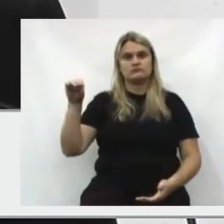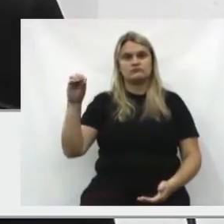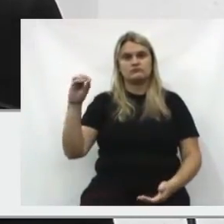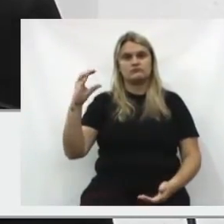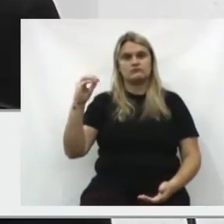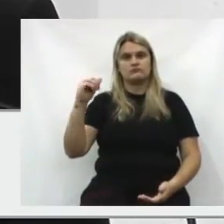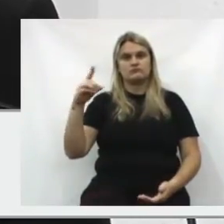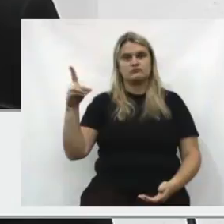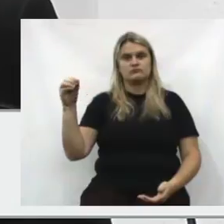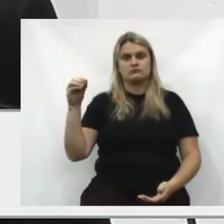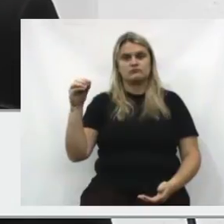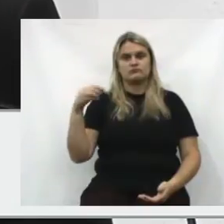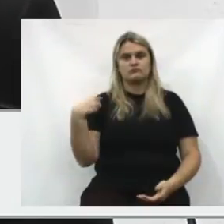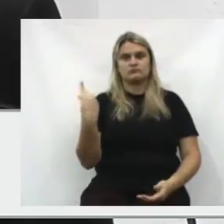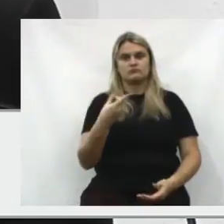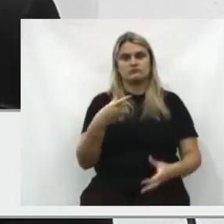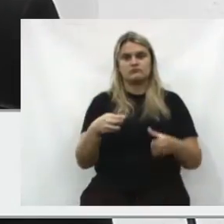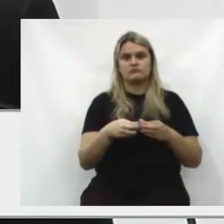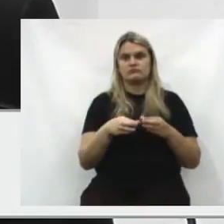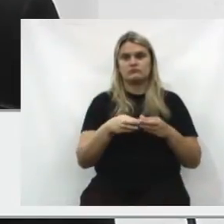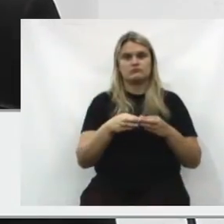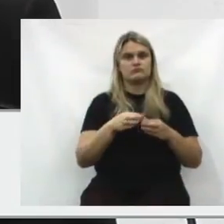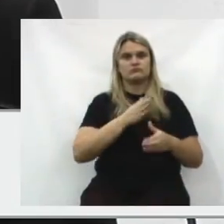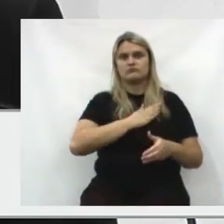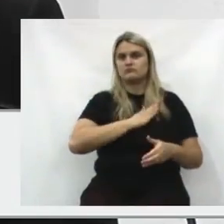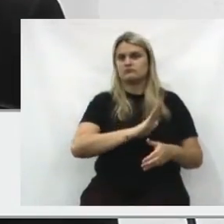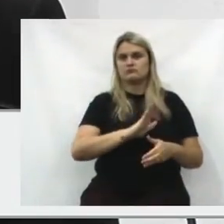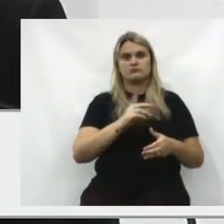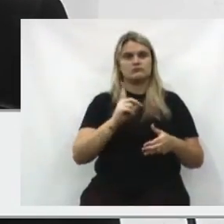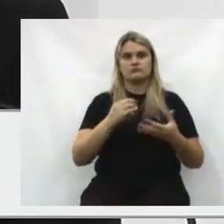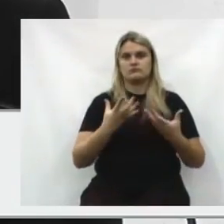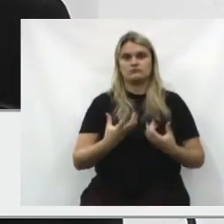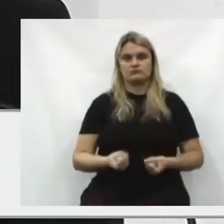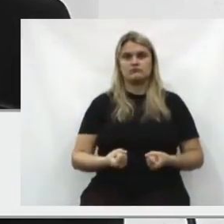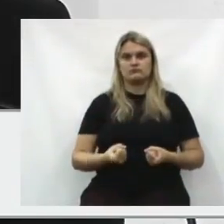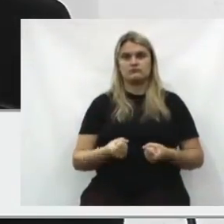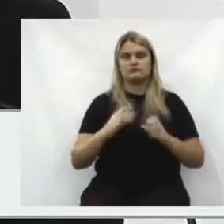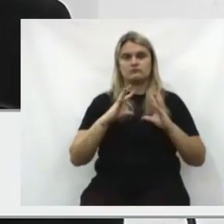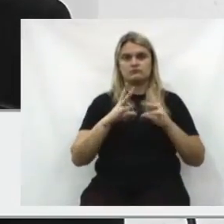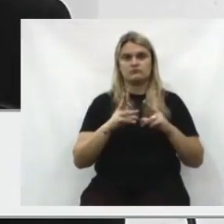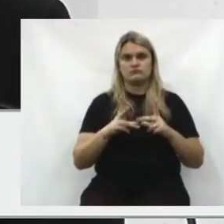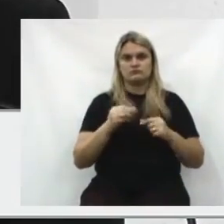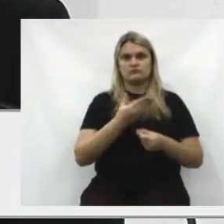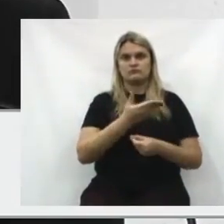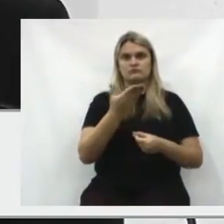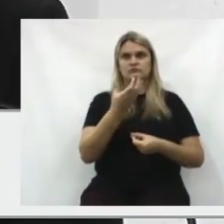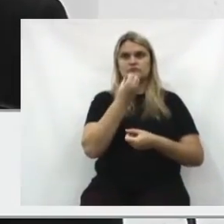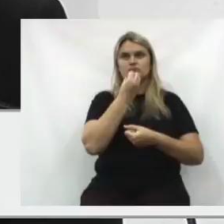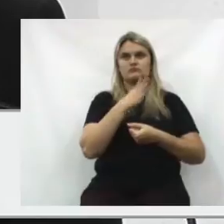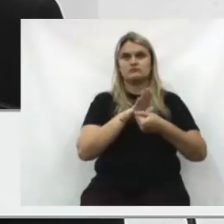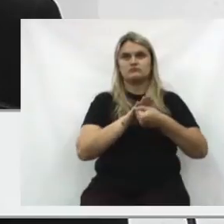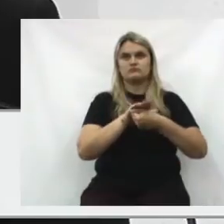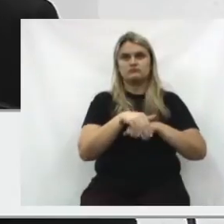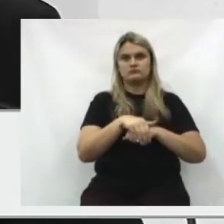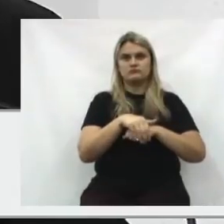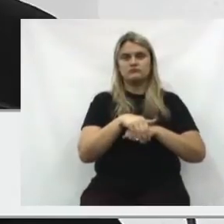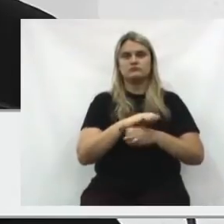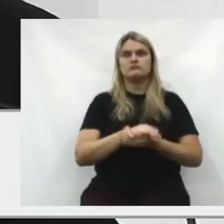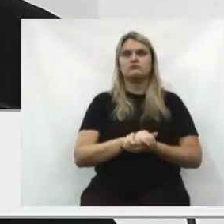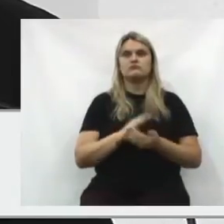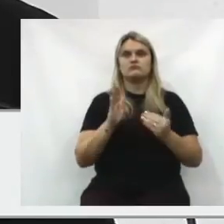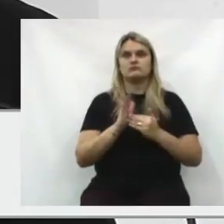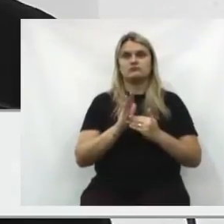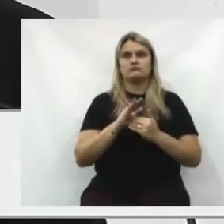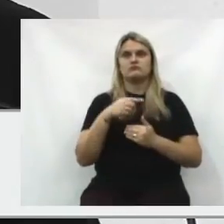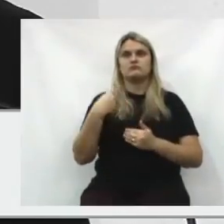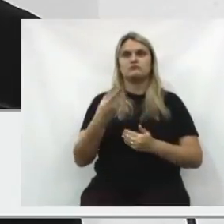lido uma moção de repúdio com relação a esta situação. A todos vocês, muito boa